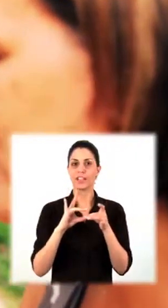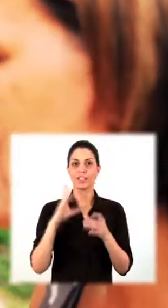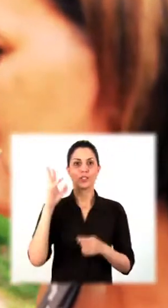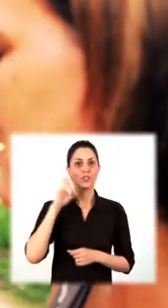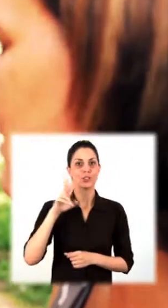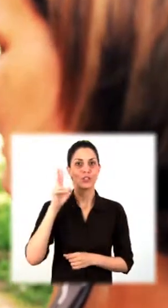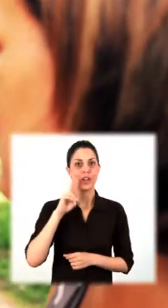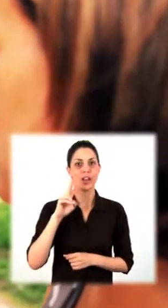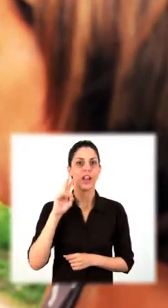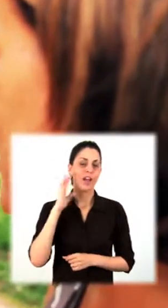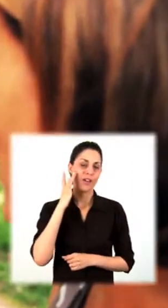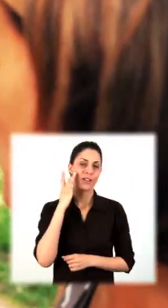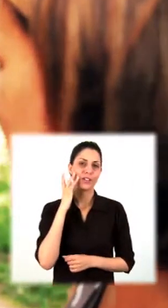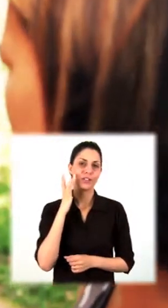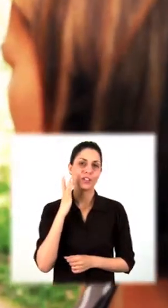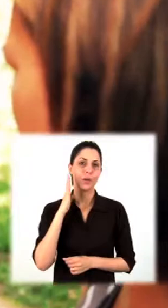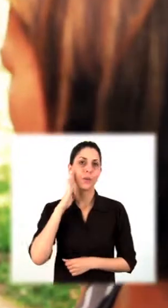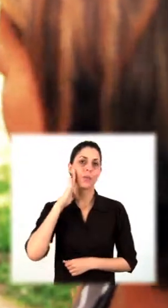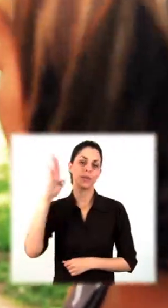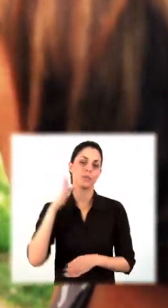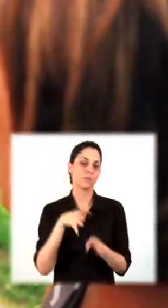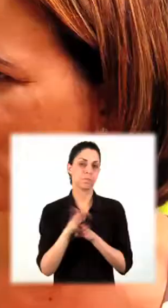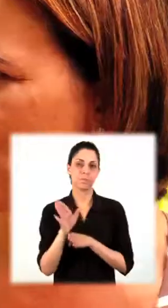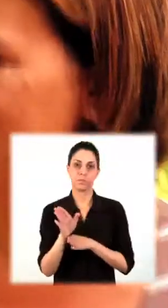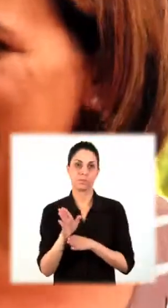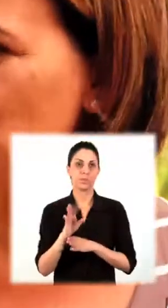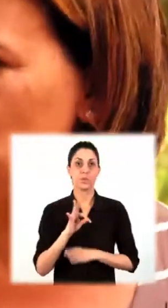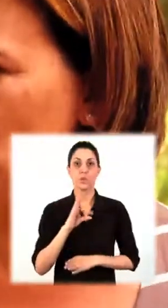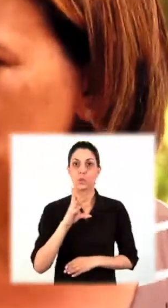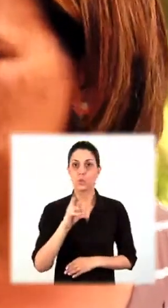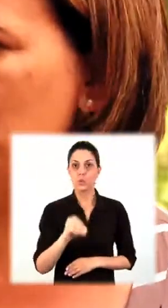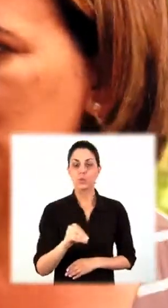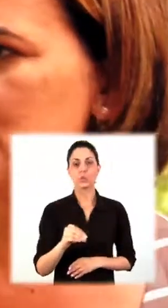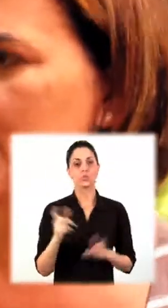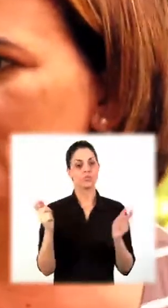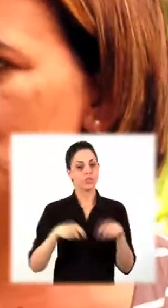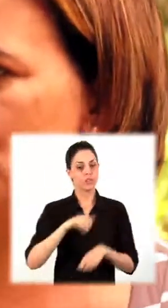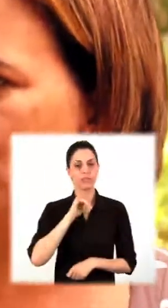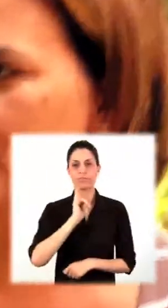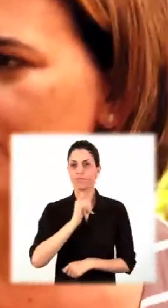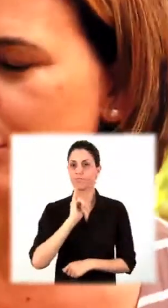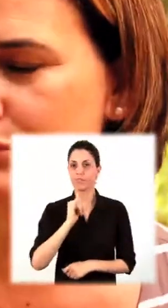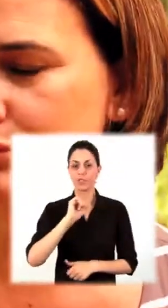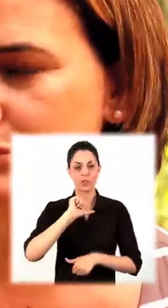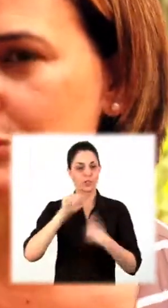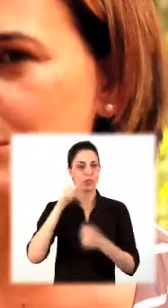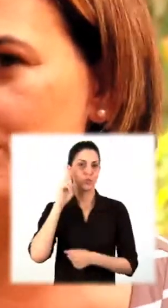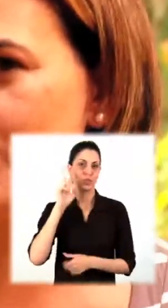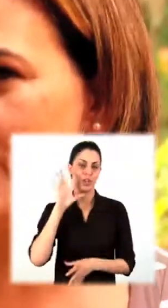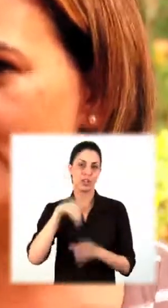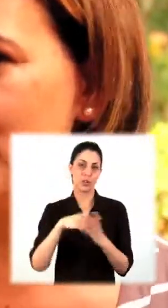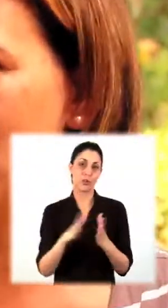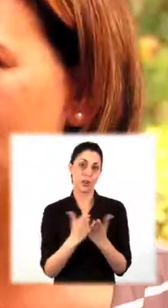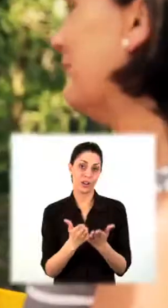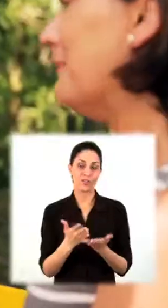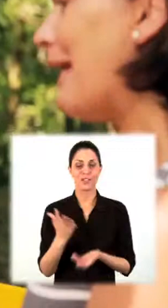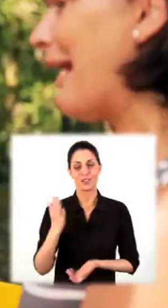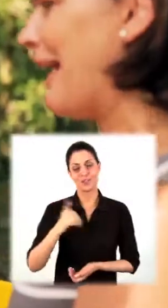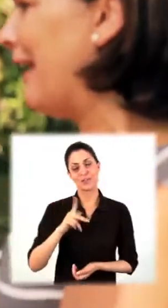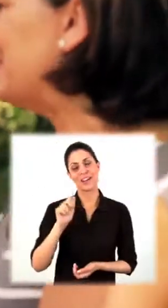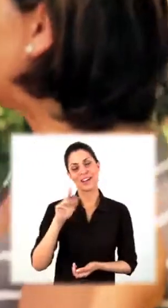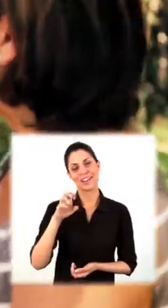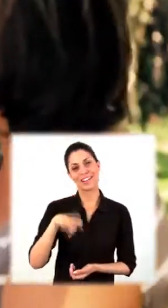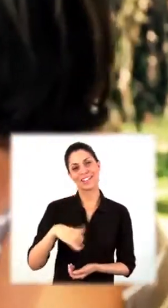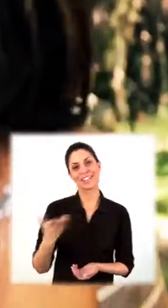história, eu acho que essa é a principal dica. Tudo tem potência narrativa dentro do livro, né? Então vamos